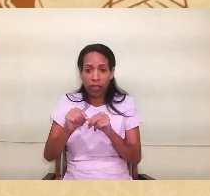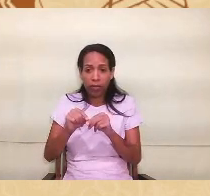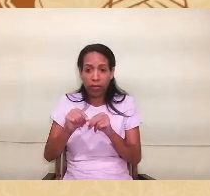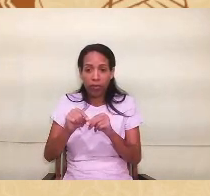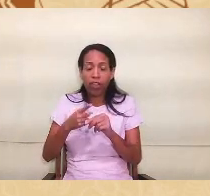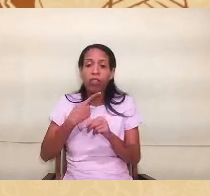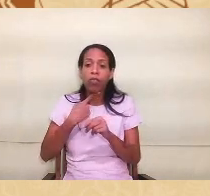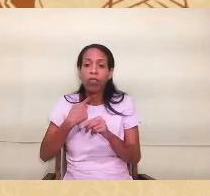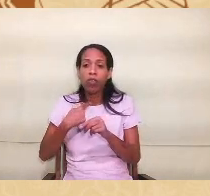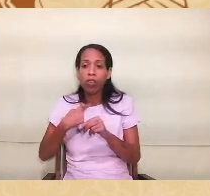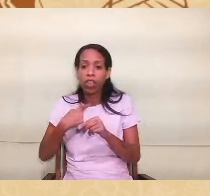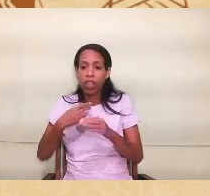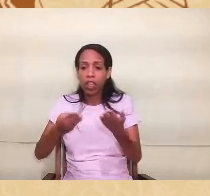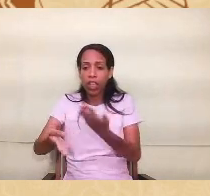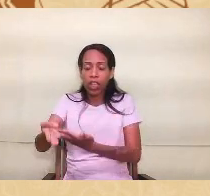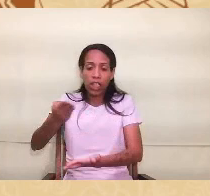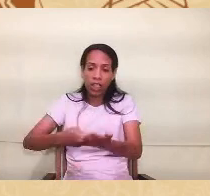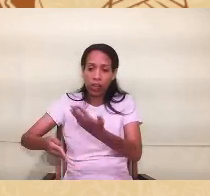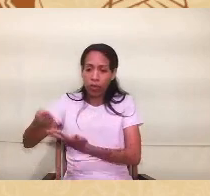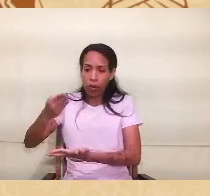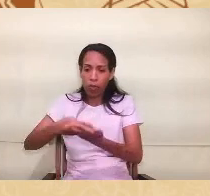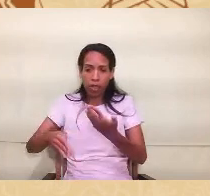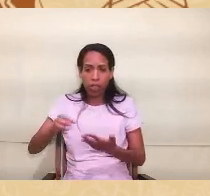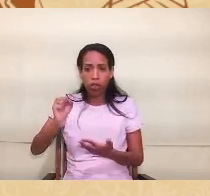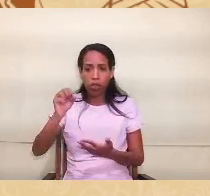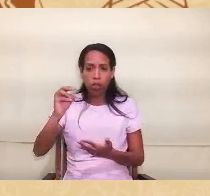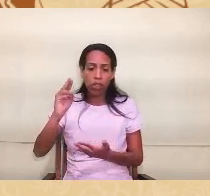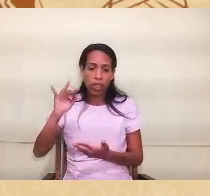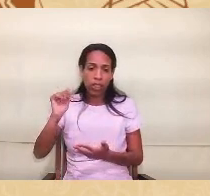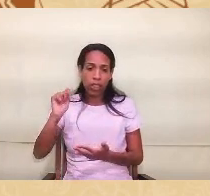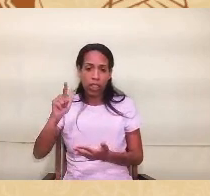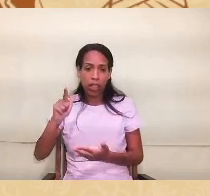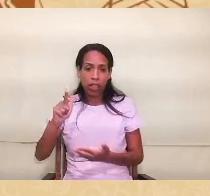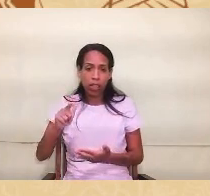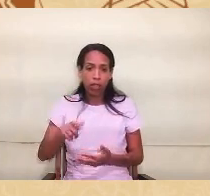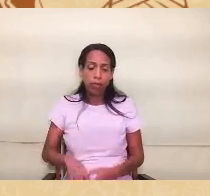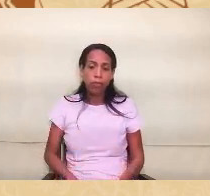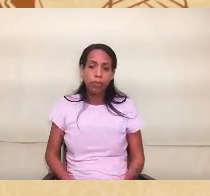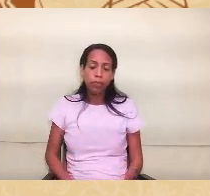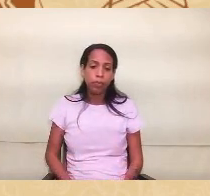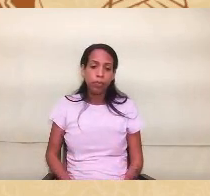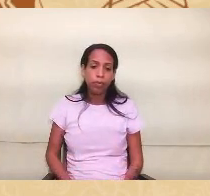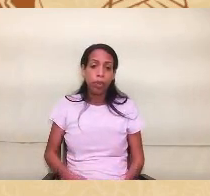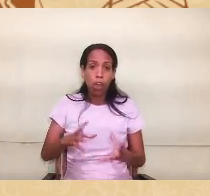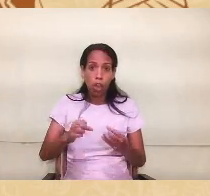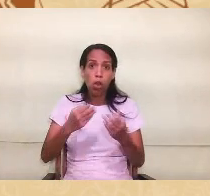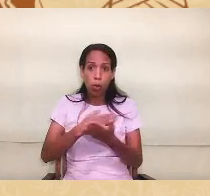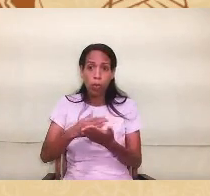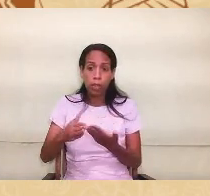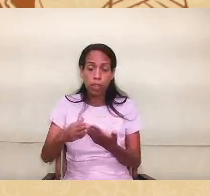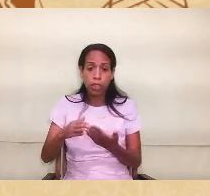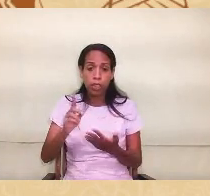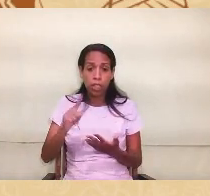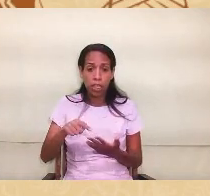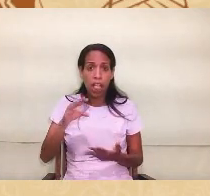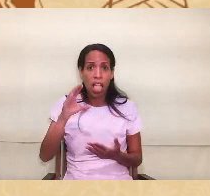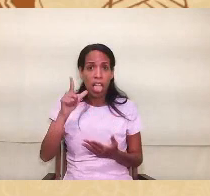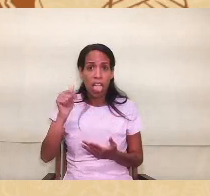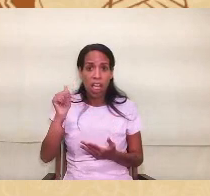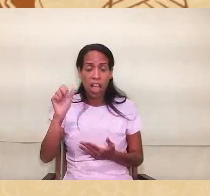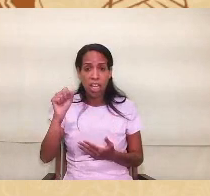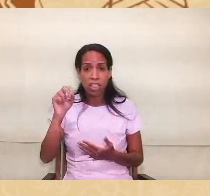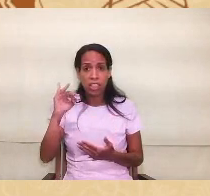fazer transformação social? Eu vou começar pelo clássico, é a sociedade contra o Estado. É um clássico, né? Um baita de um